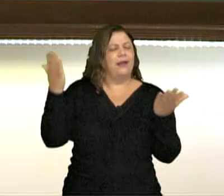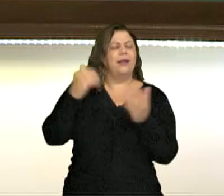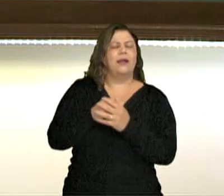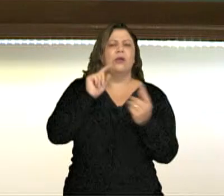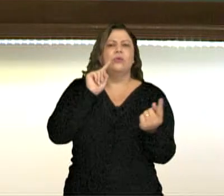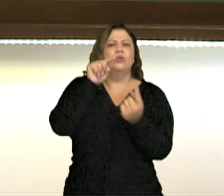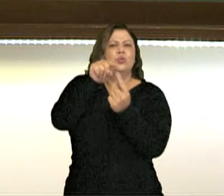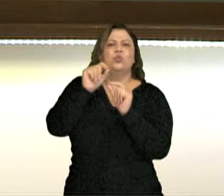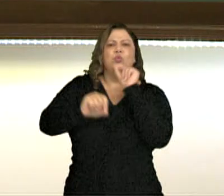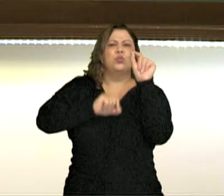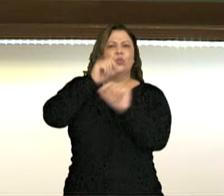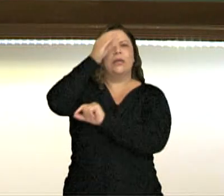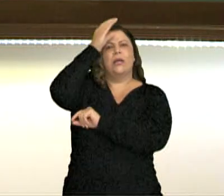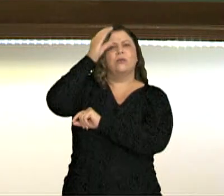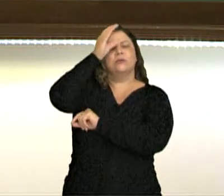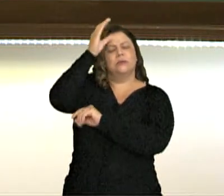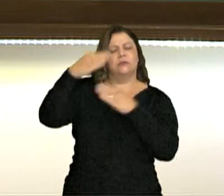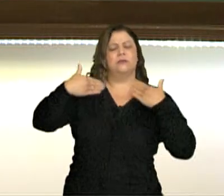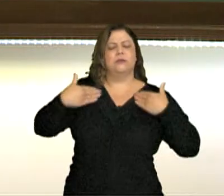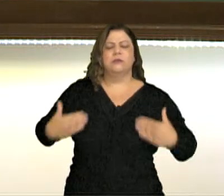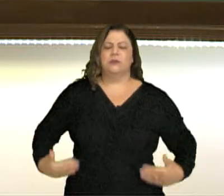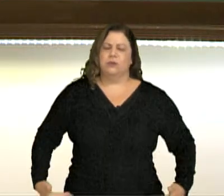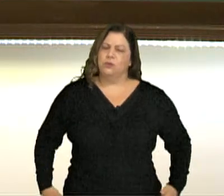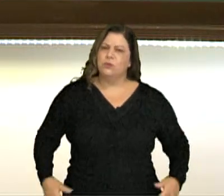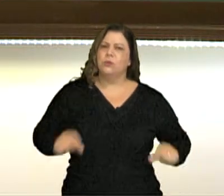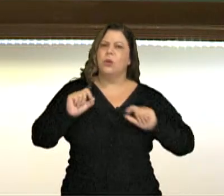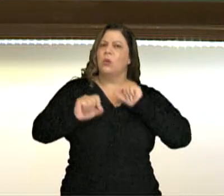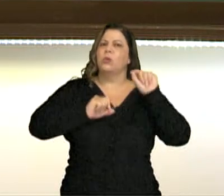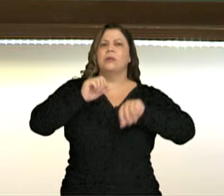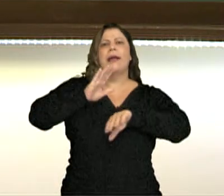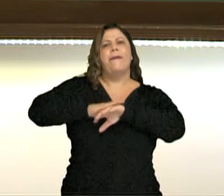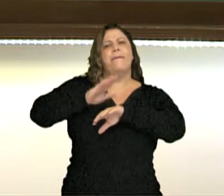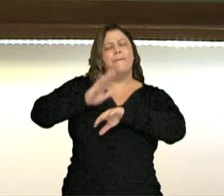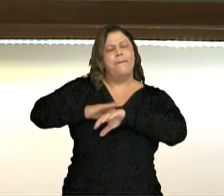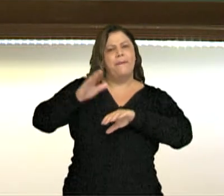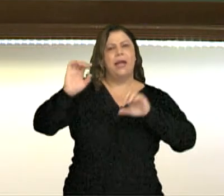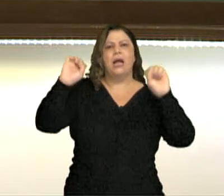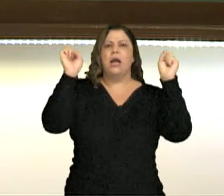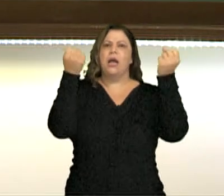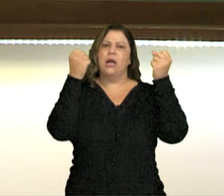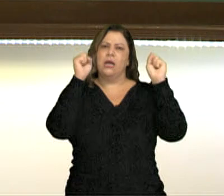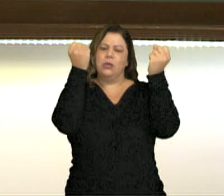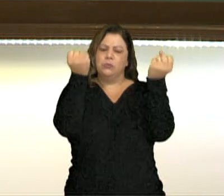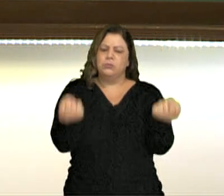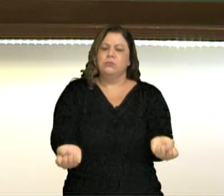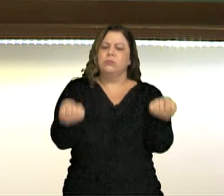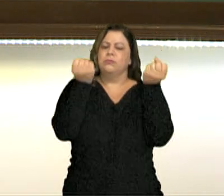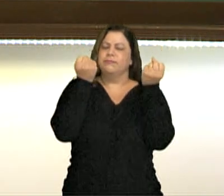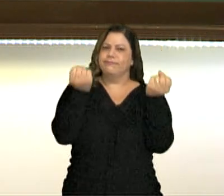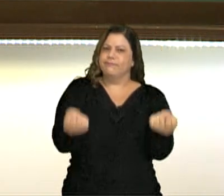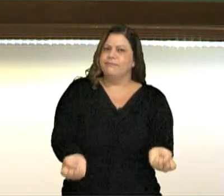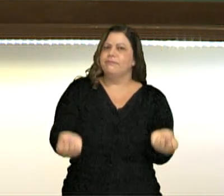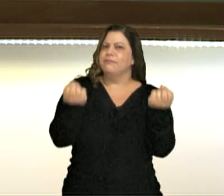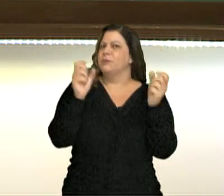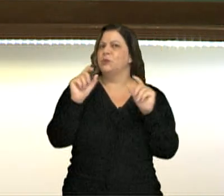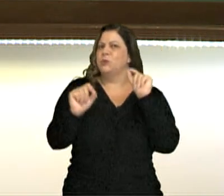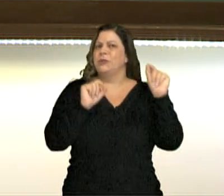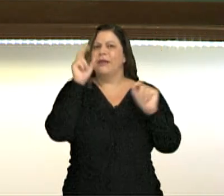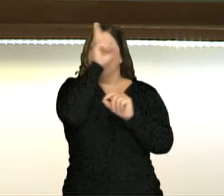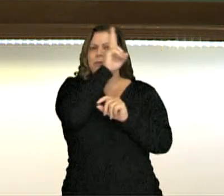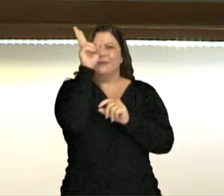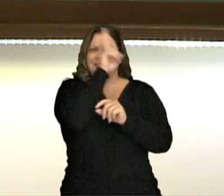seria conscientização corporal? O que seria mais uma ginástica de condicionamento físico? Vamos lembrar